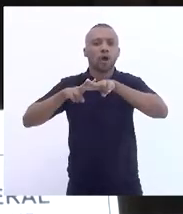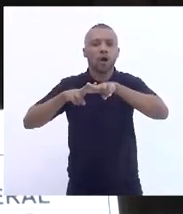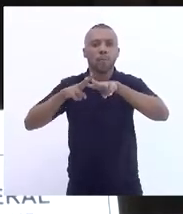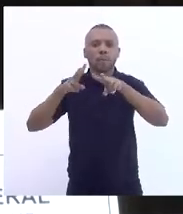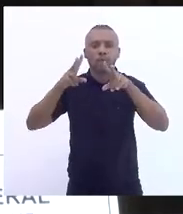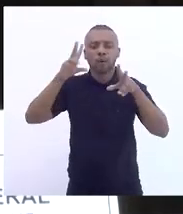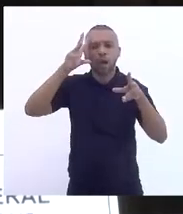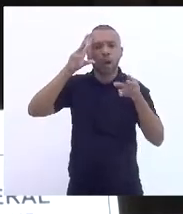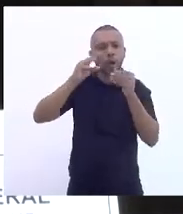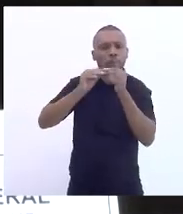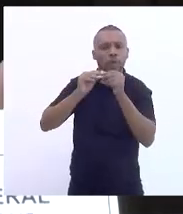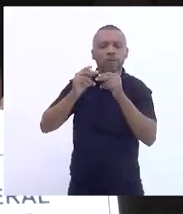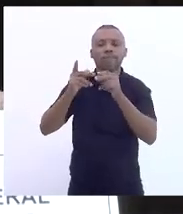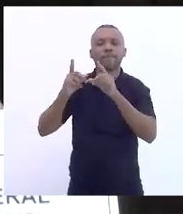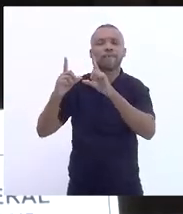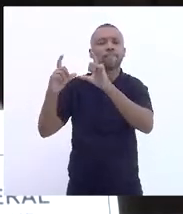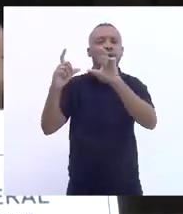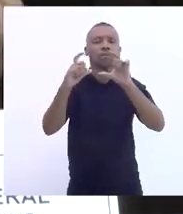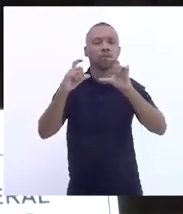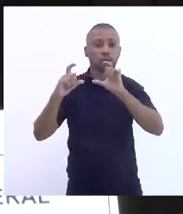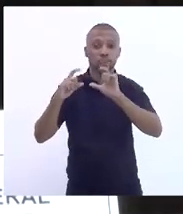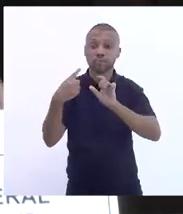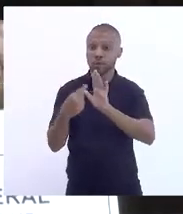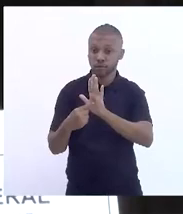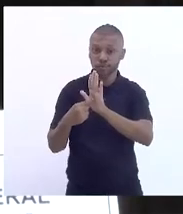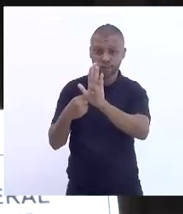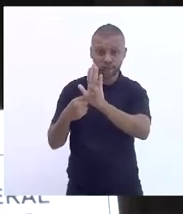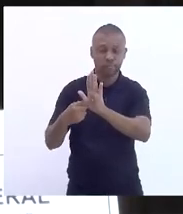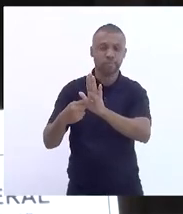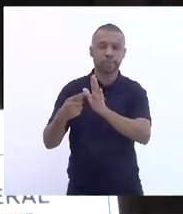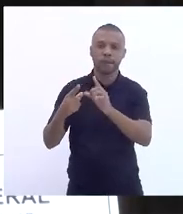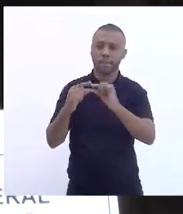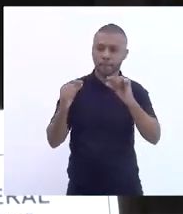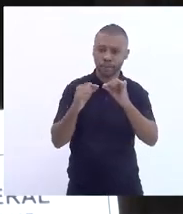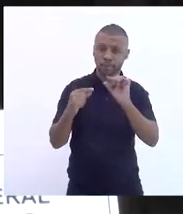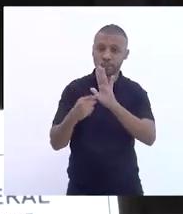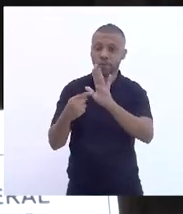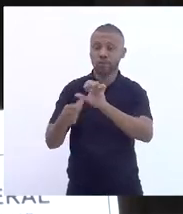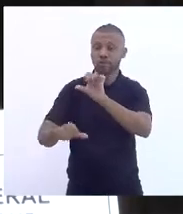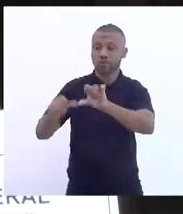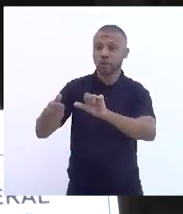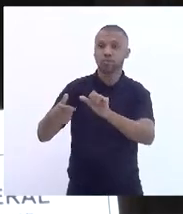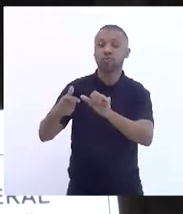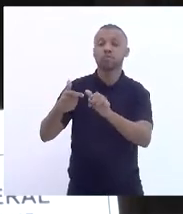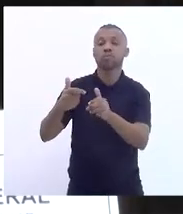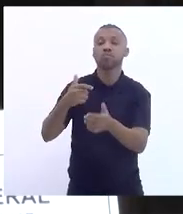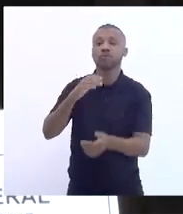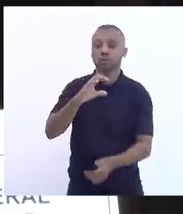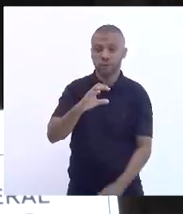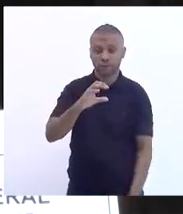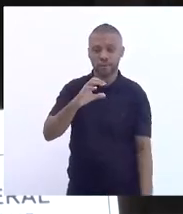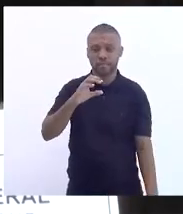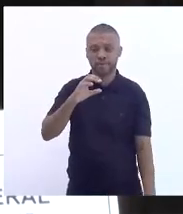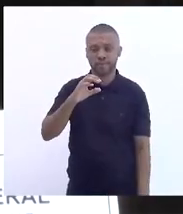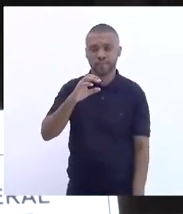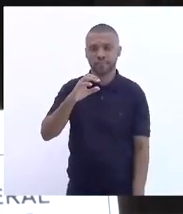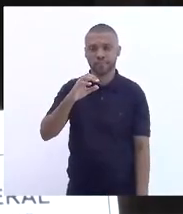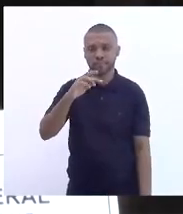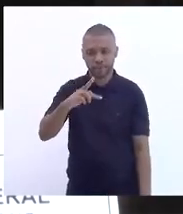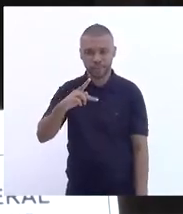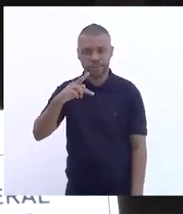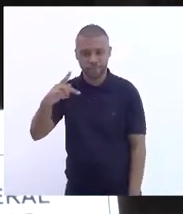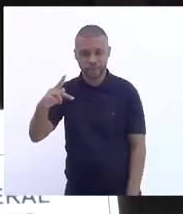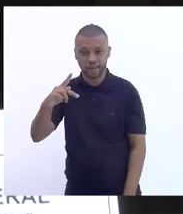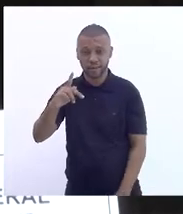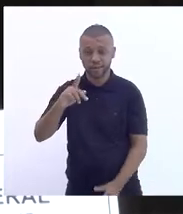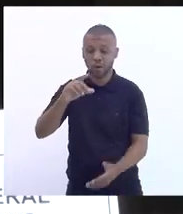olhar lá em Brasília apresentamos uma proposta de mudança do Código de Processo Penal para proibir